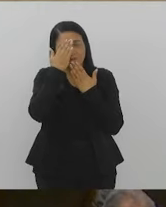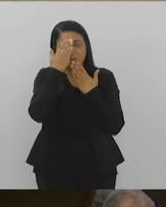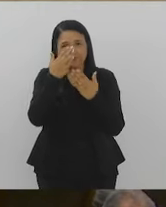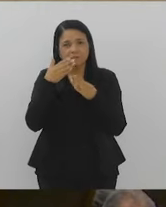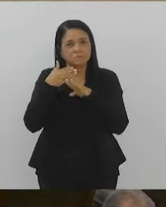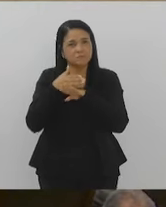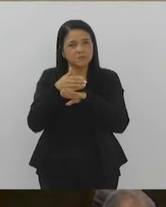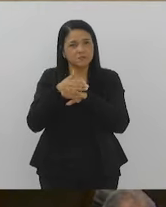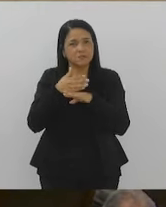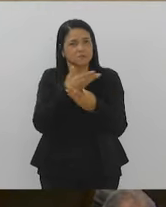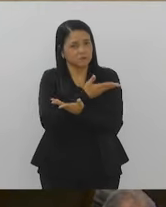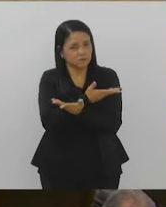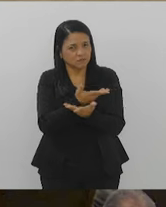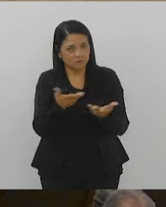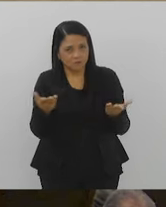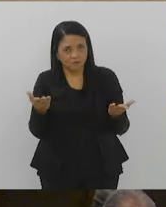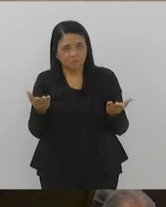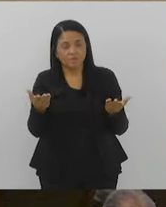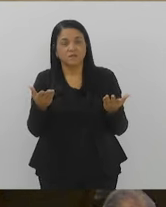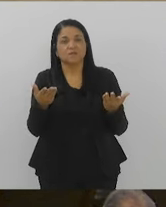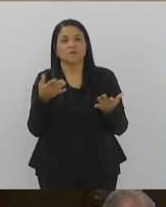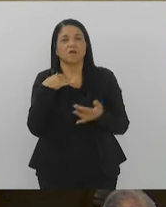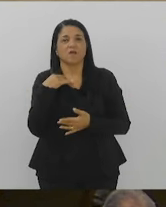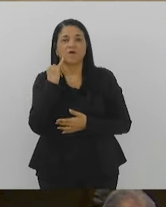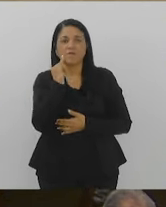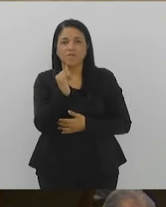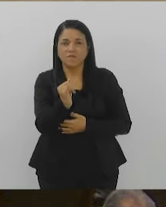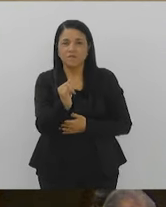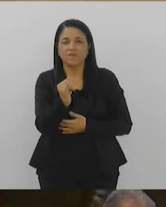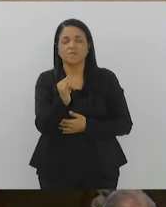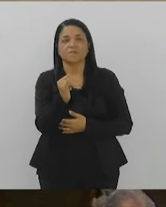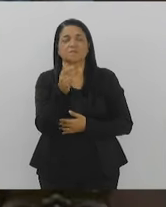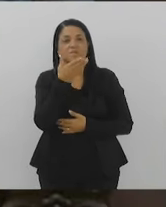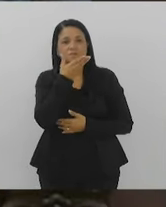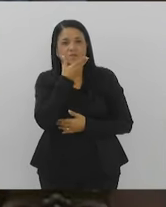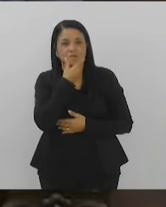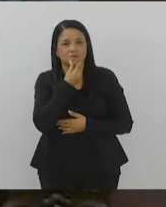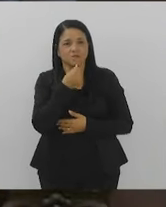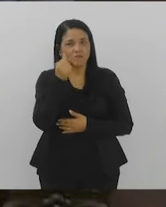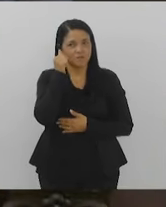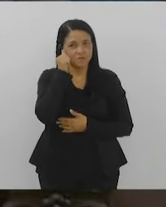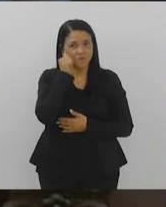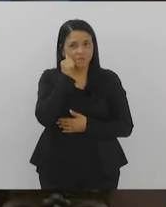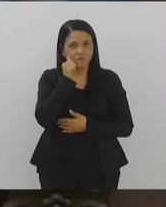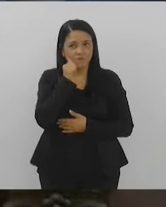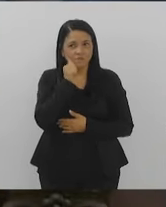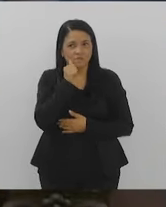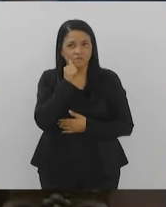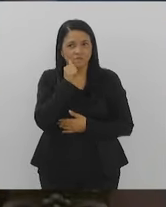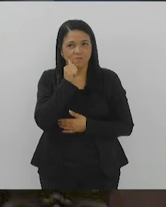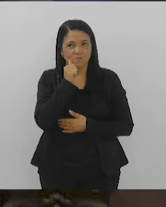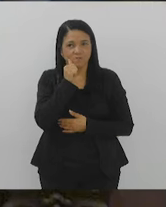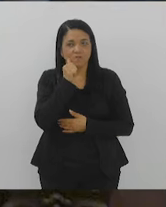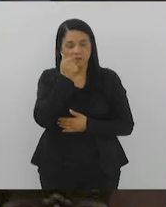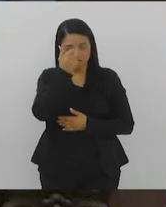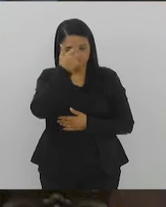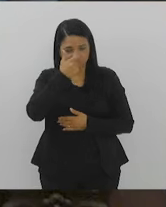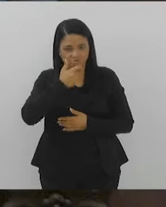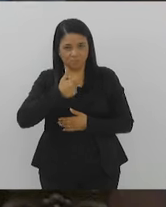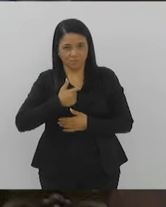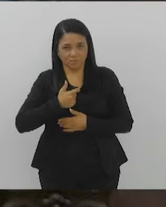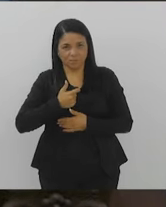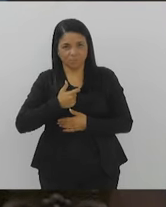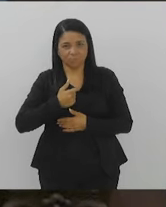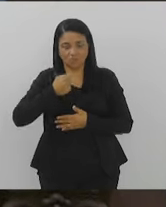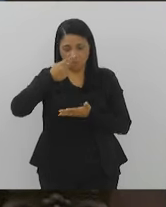de todos. Dizer aos senhores e senhoras que eu estou aqui cumprindo uma